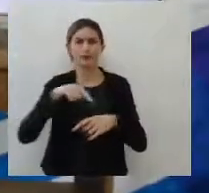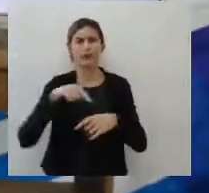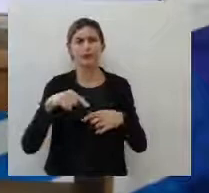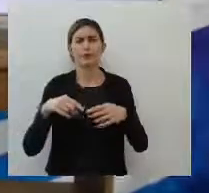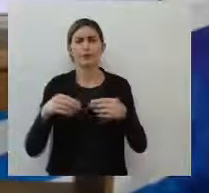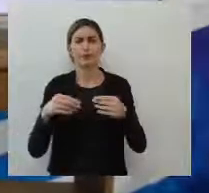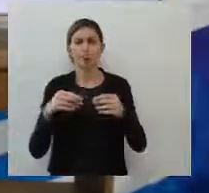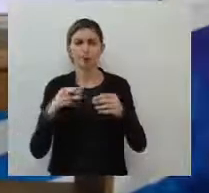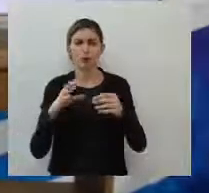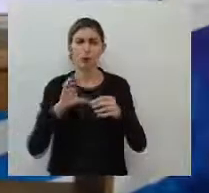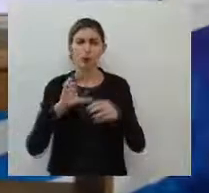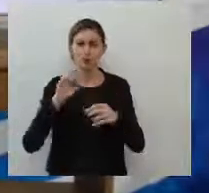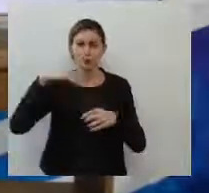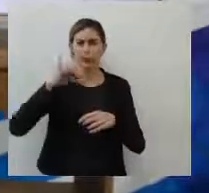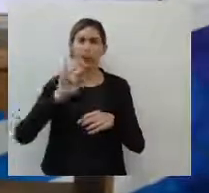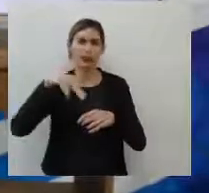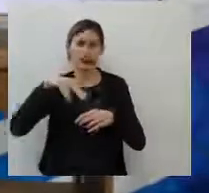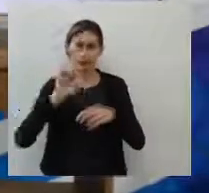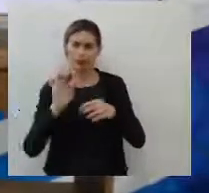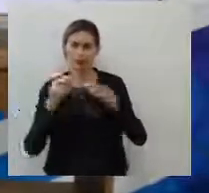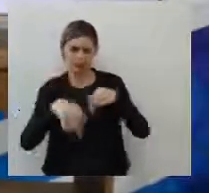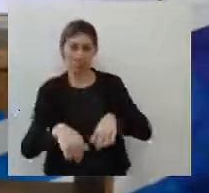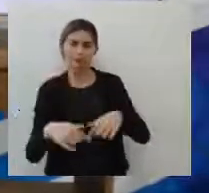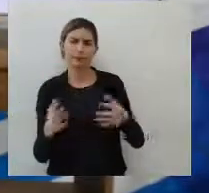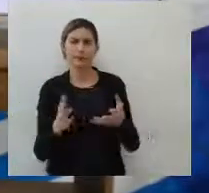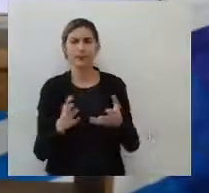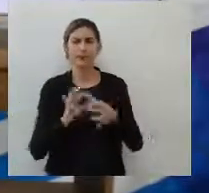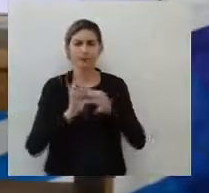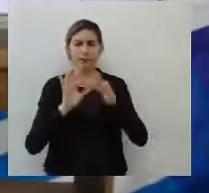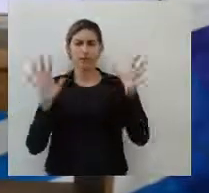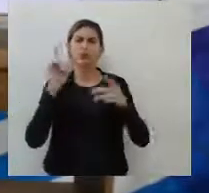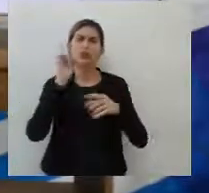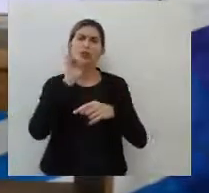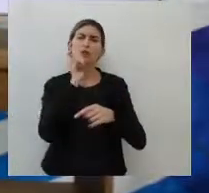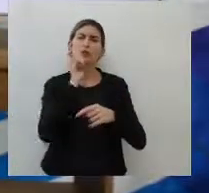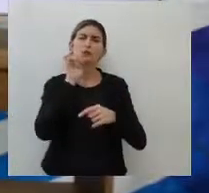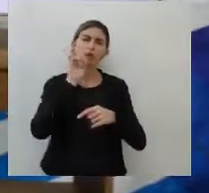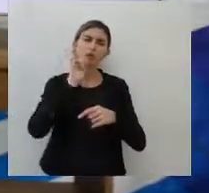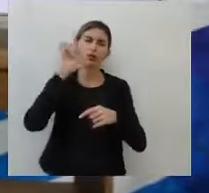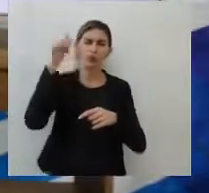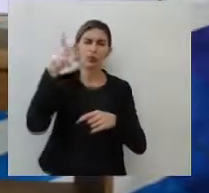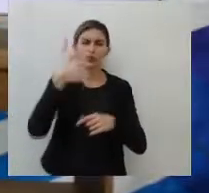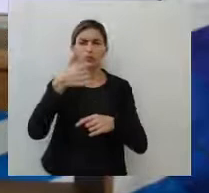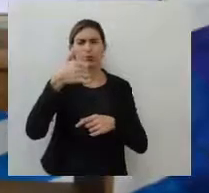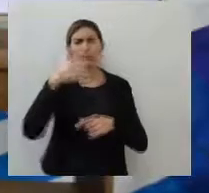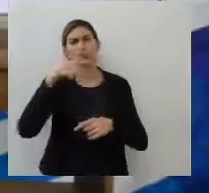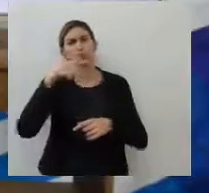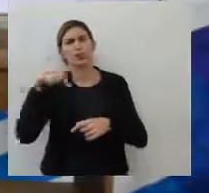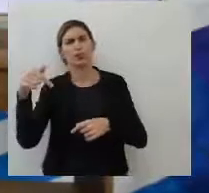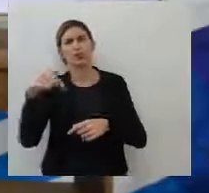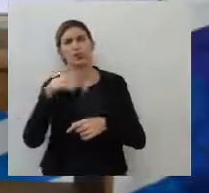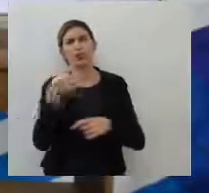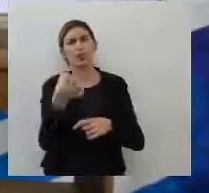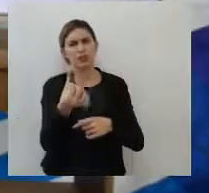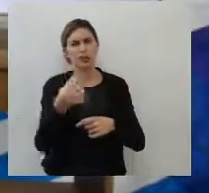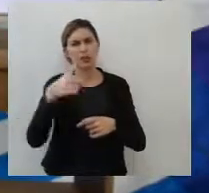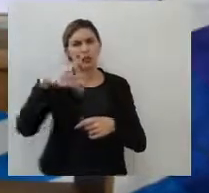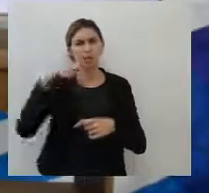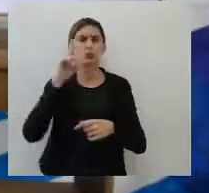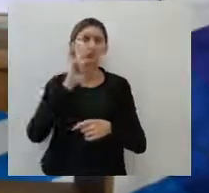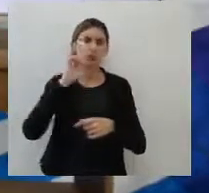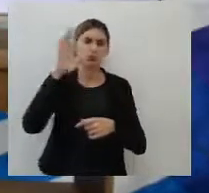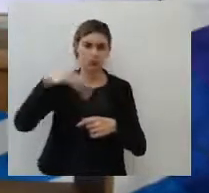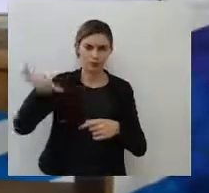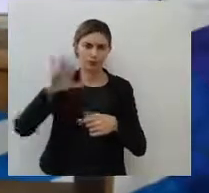nosso continente. Há um exemplo disso, a independência dos Estados Unidos em 1776, ou Revolução Norte-Americana.